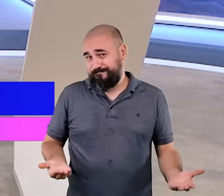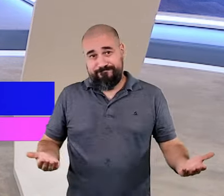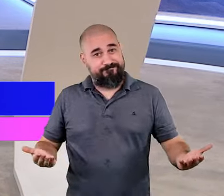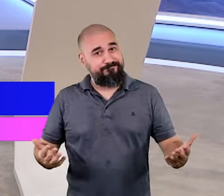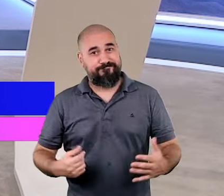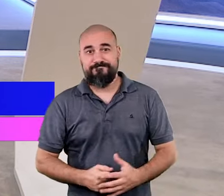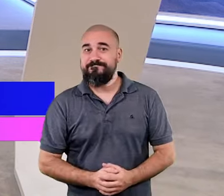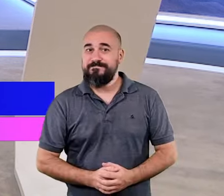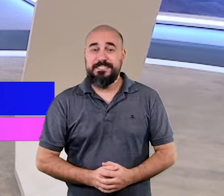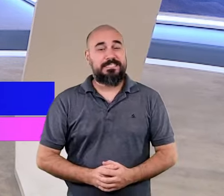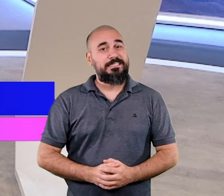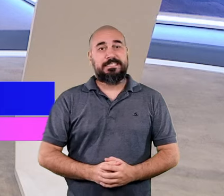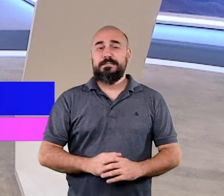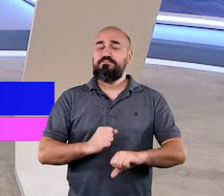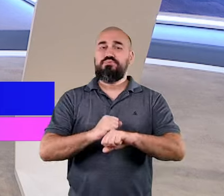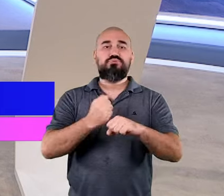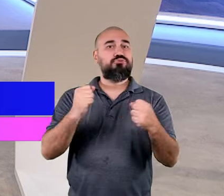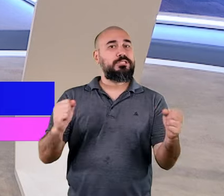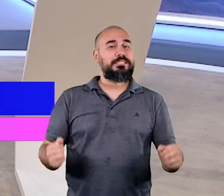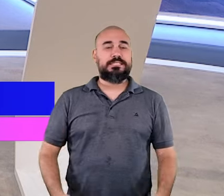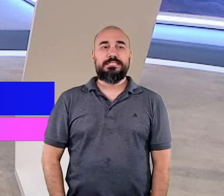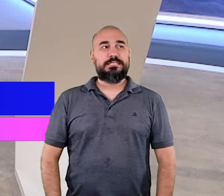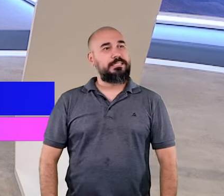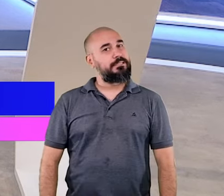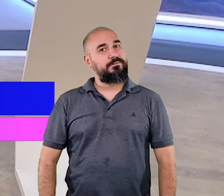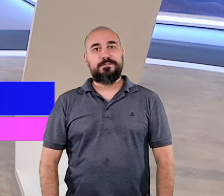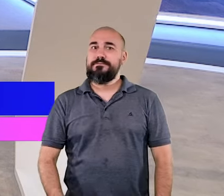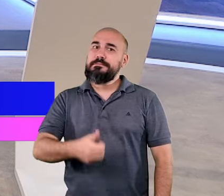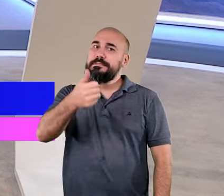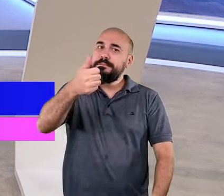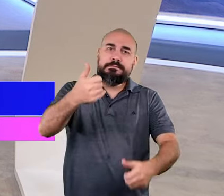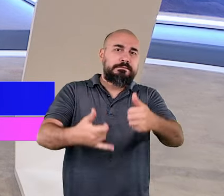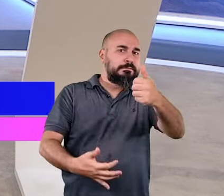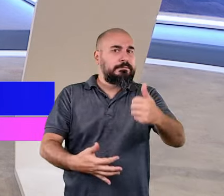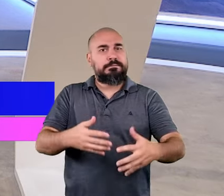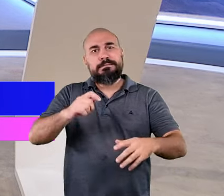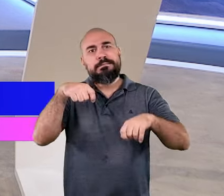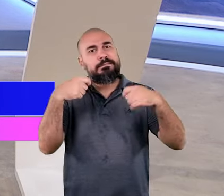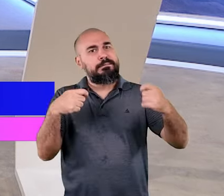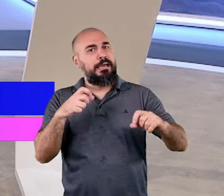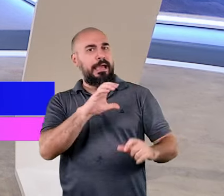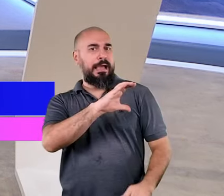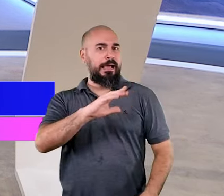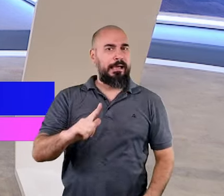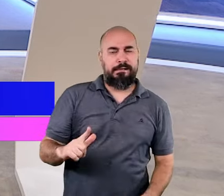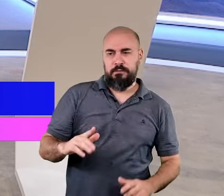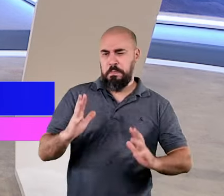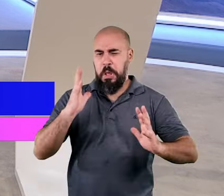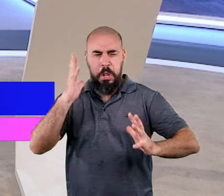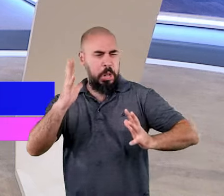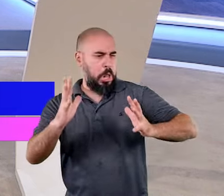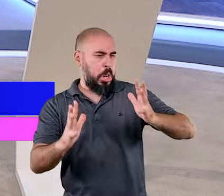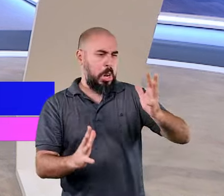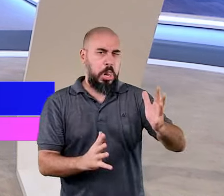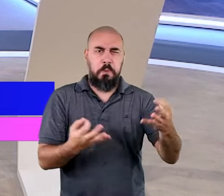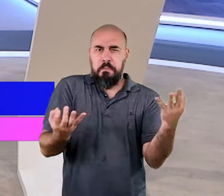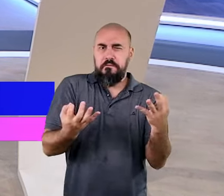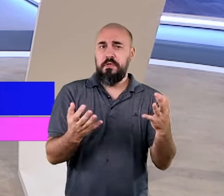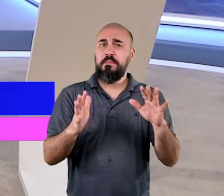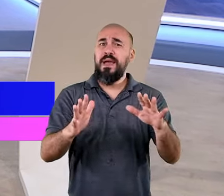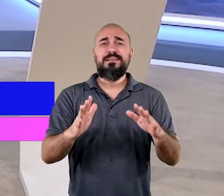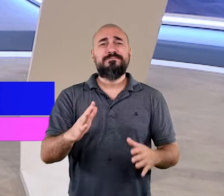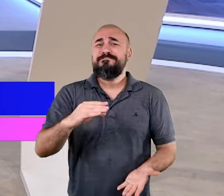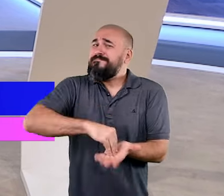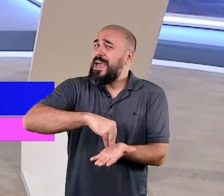Jesus? É impossível, não tem como. Mas tudo isso que Deus está demonstrando é